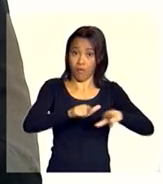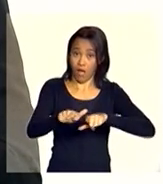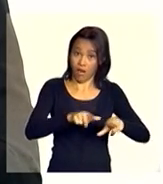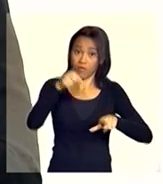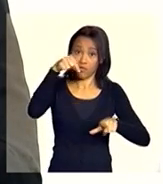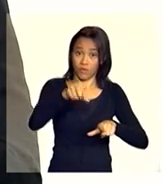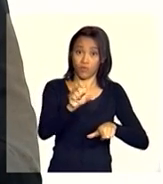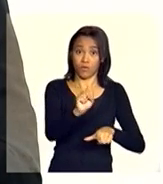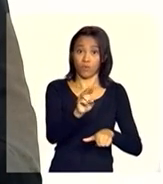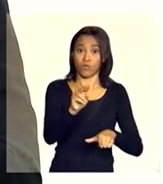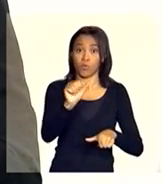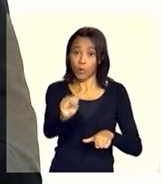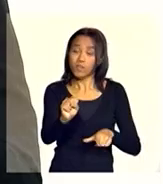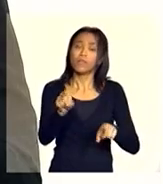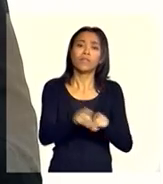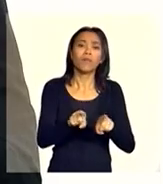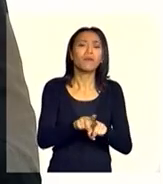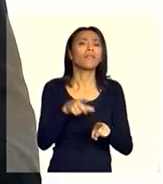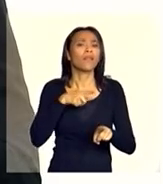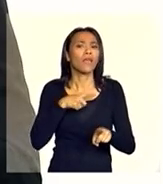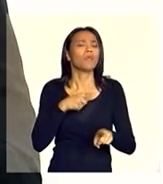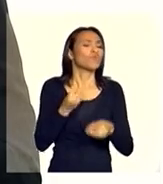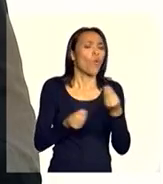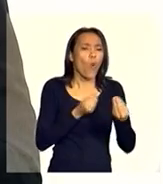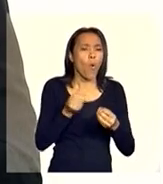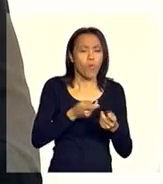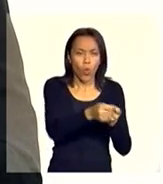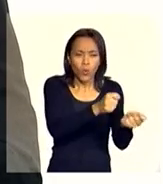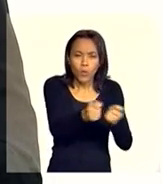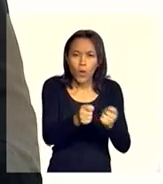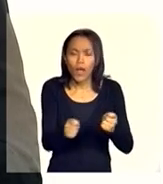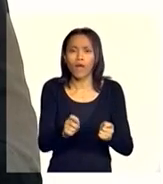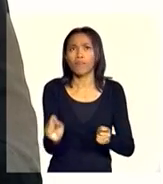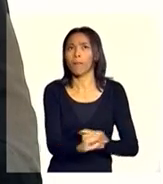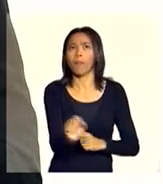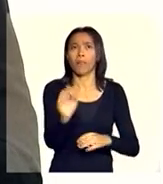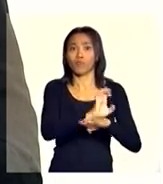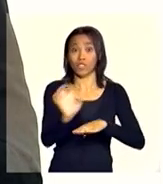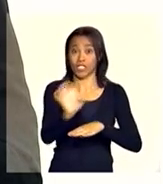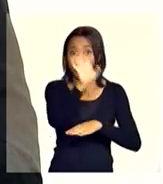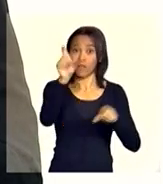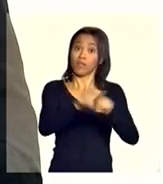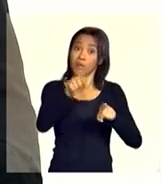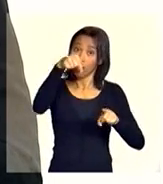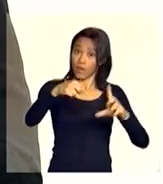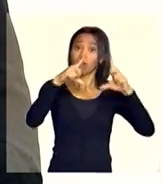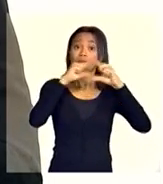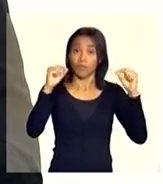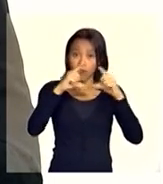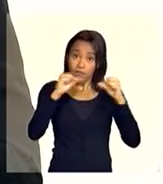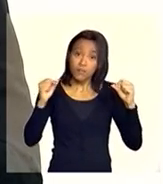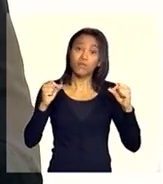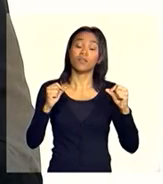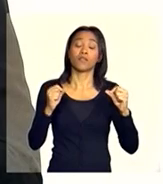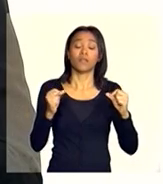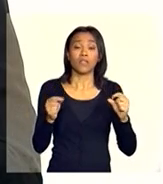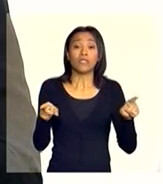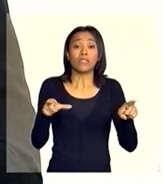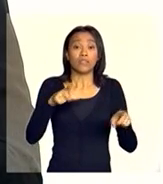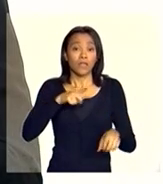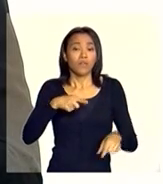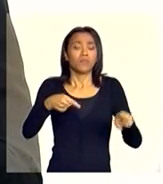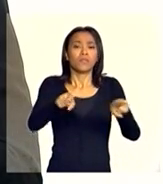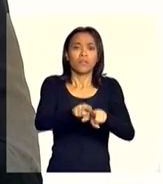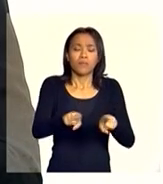uns módulos de acompanhamento feitos pelos Estados e Distrito Federal módulos de implantação temos também